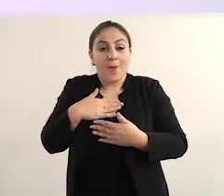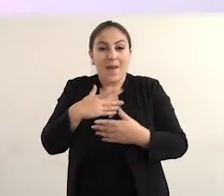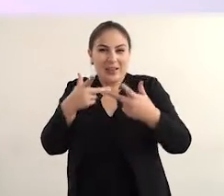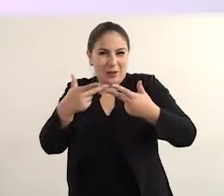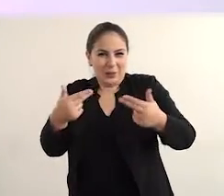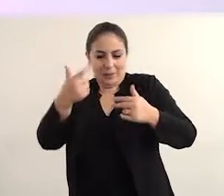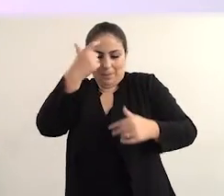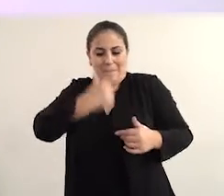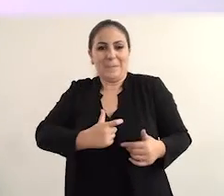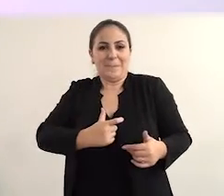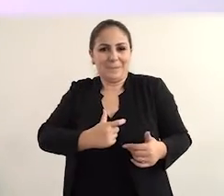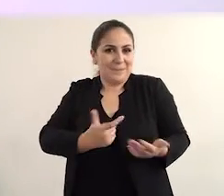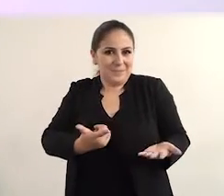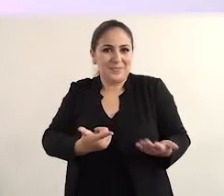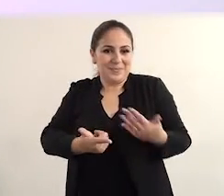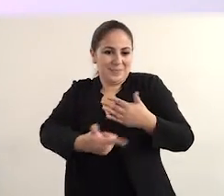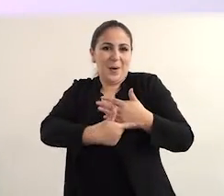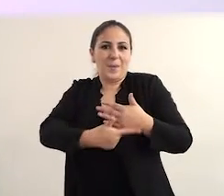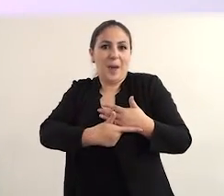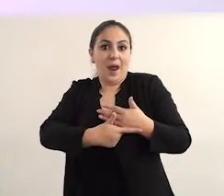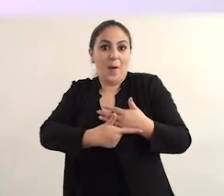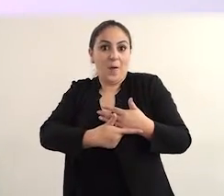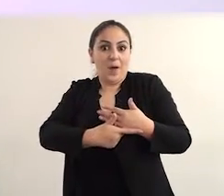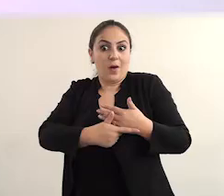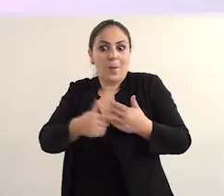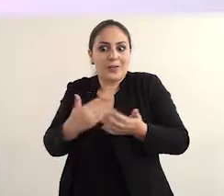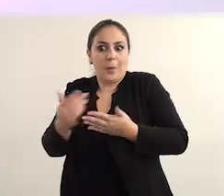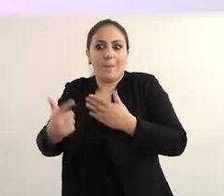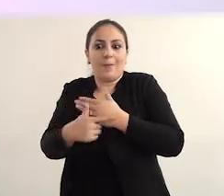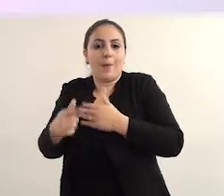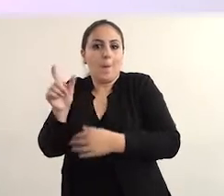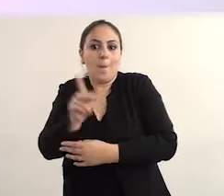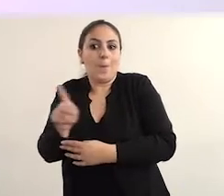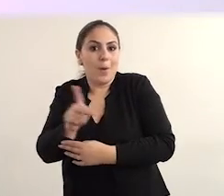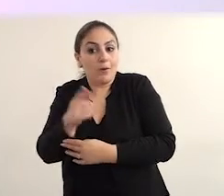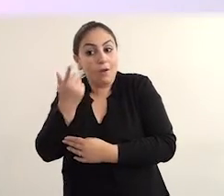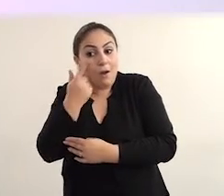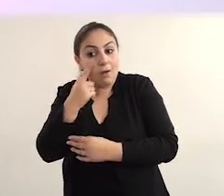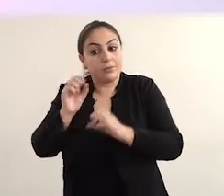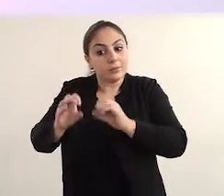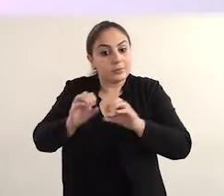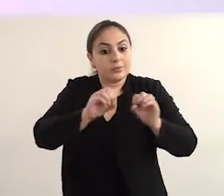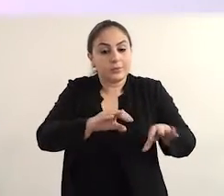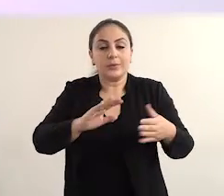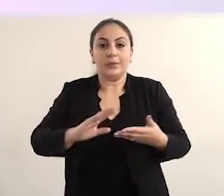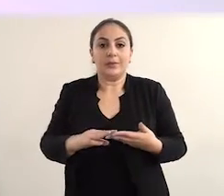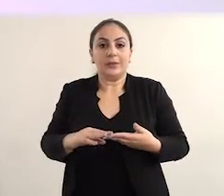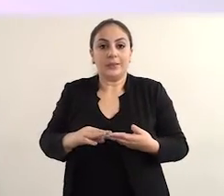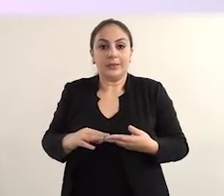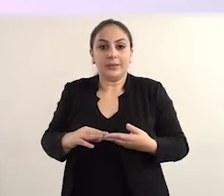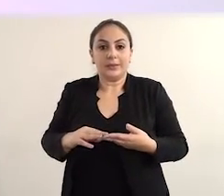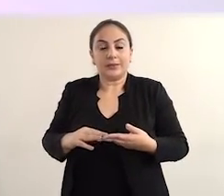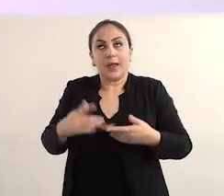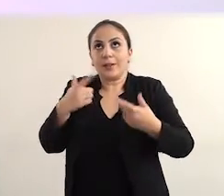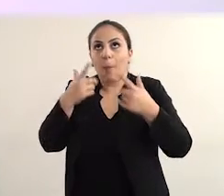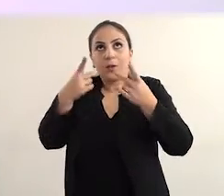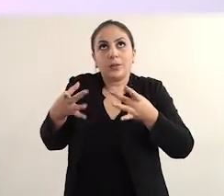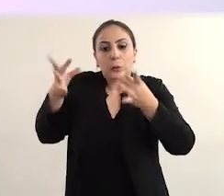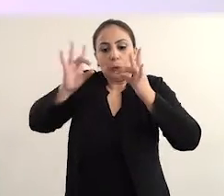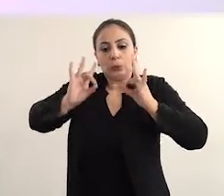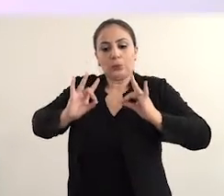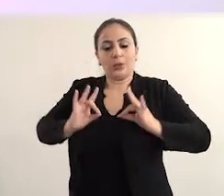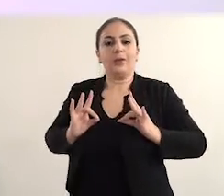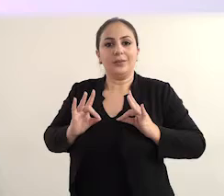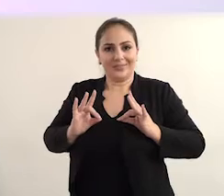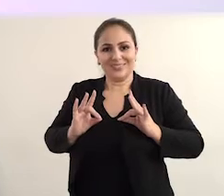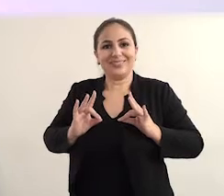coisa do papel de, né, de prof, e tive que me vestir,